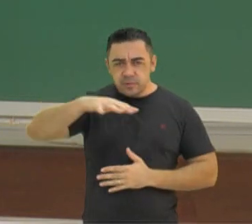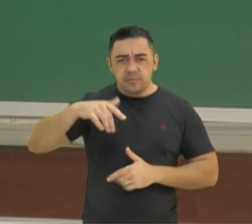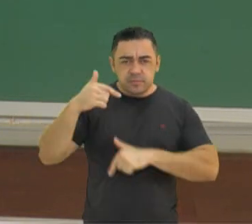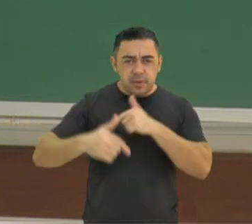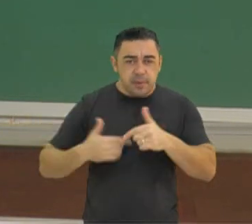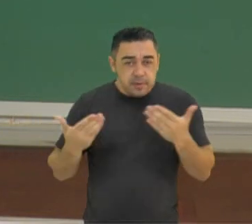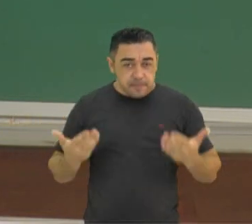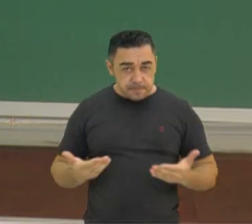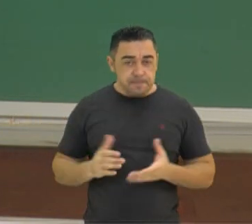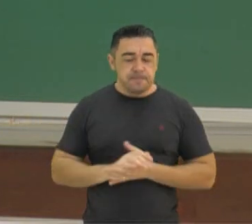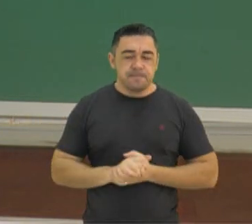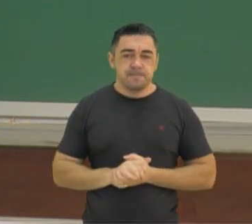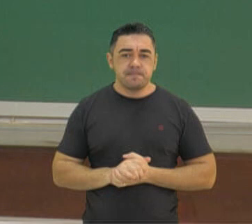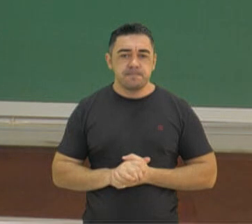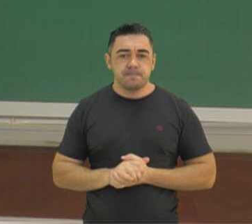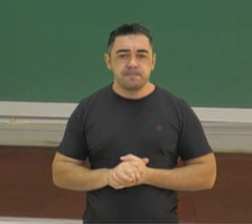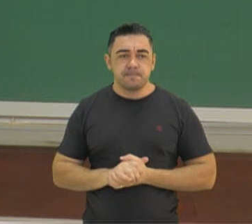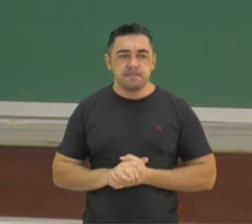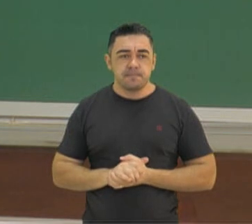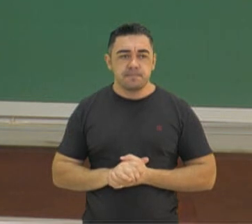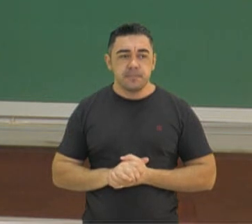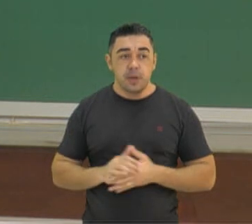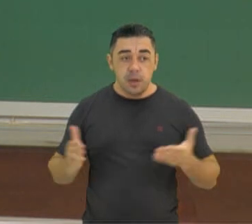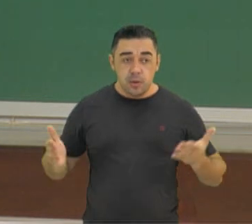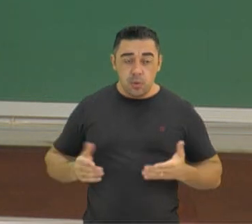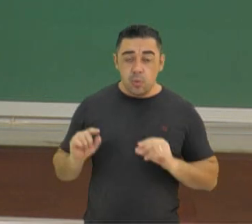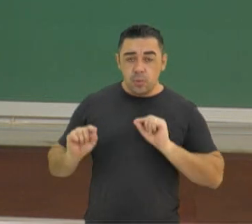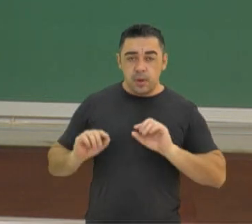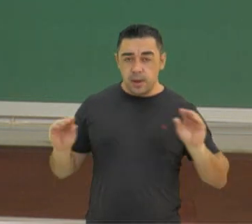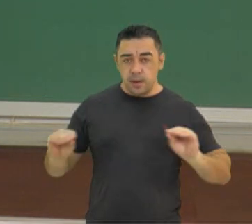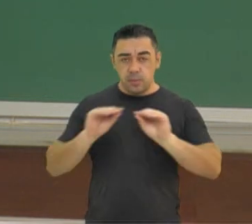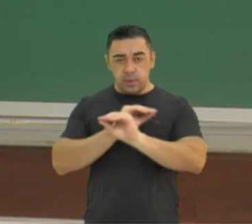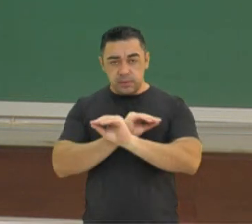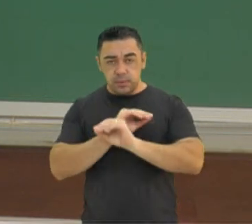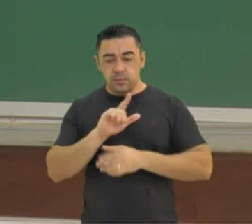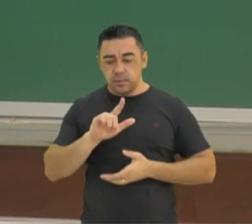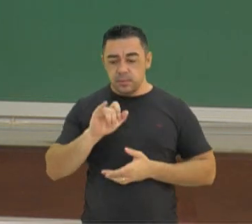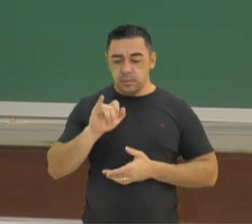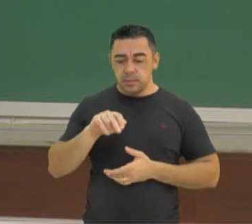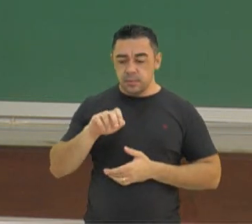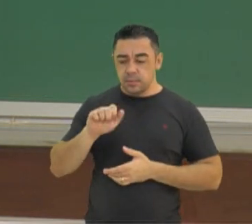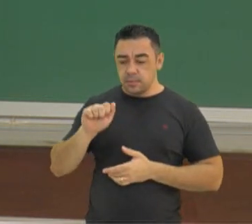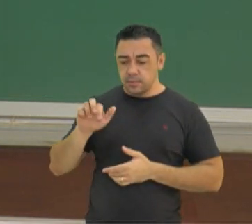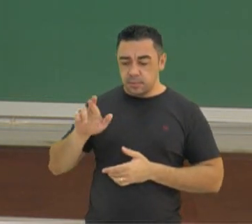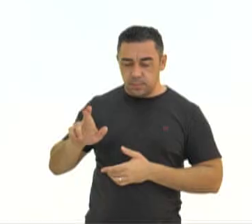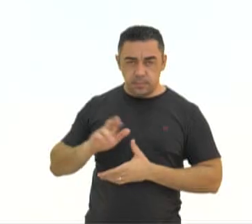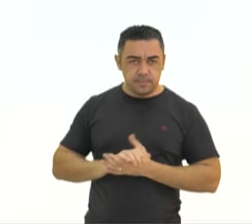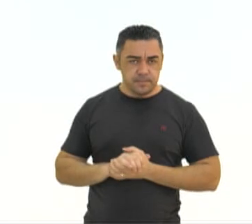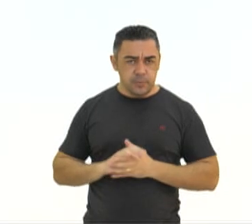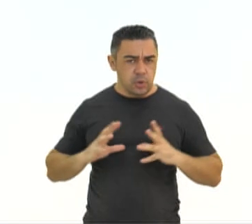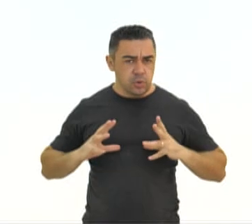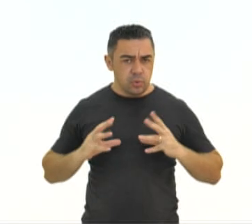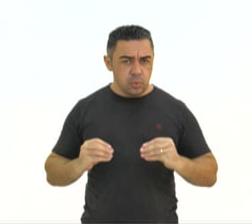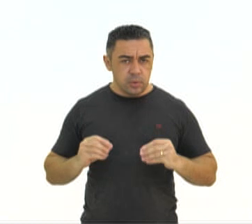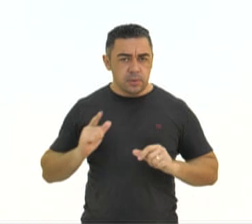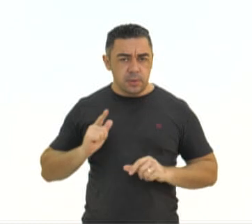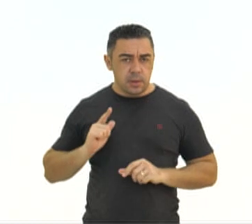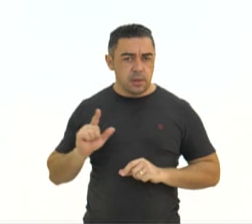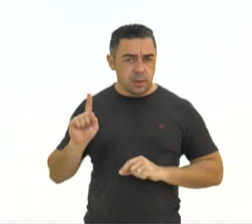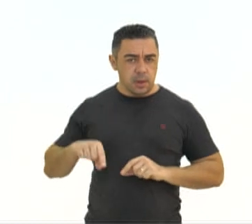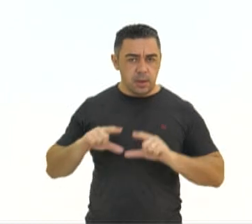trabalho. Tudo bem? Então agora, equação linear. Toda equação na